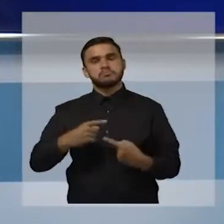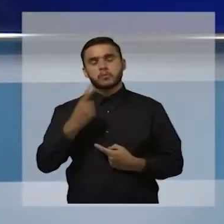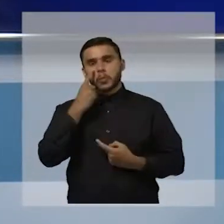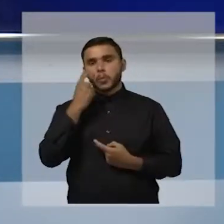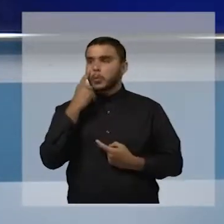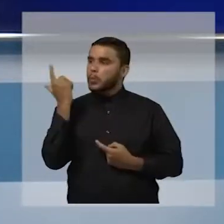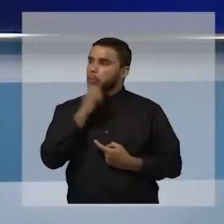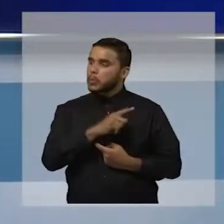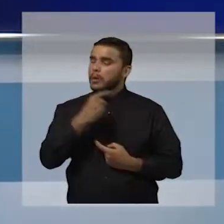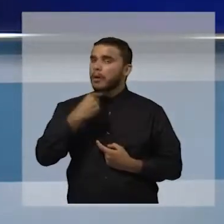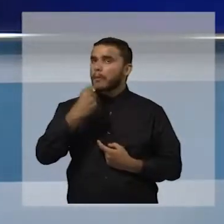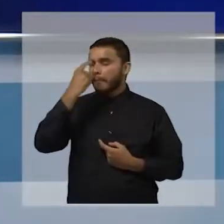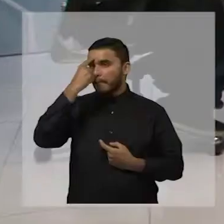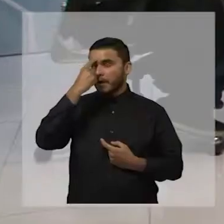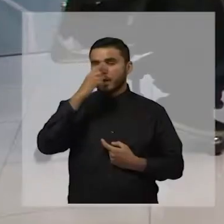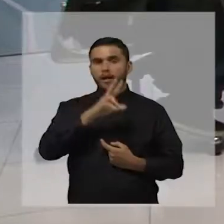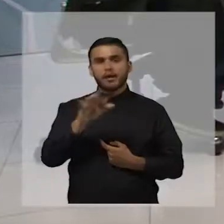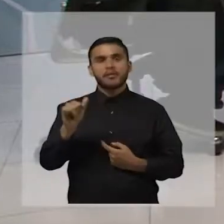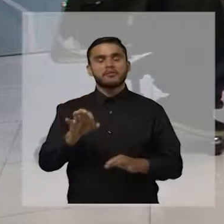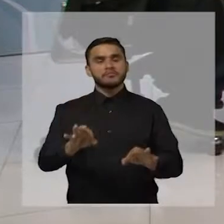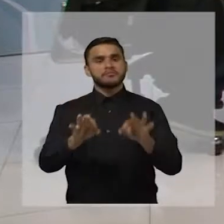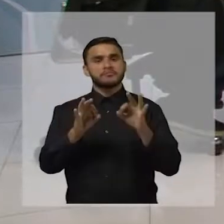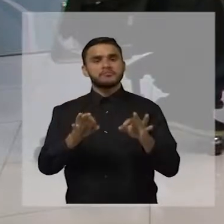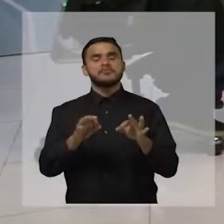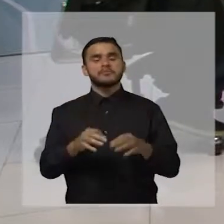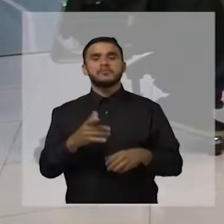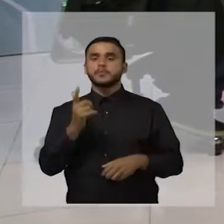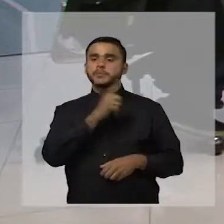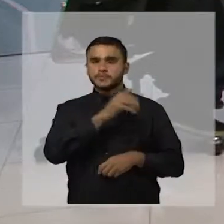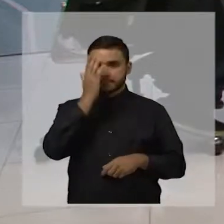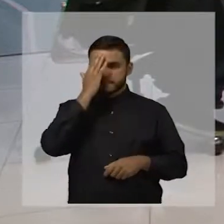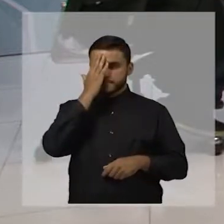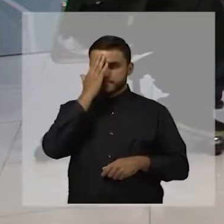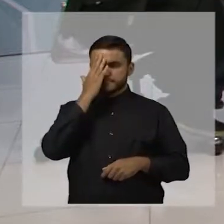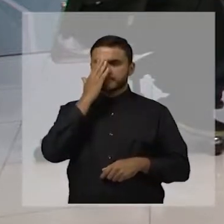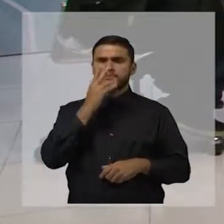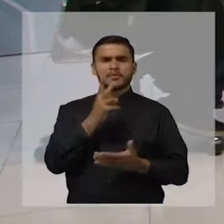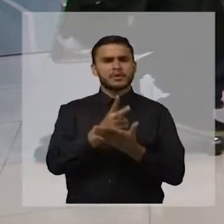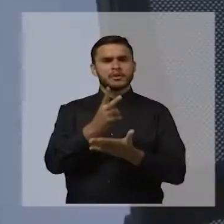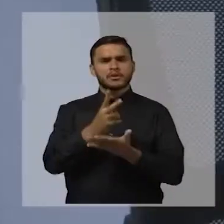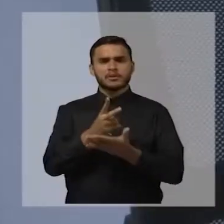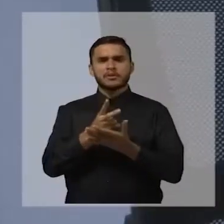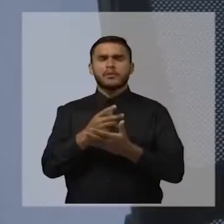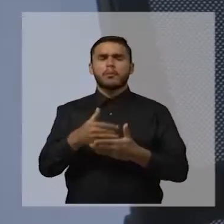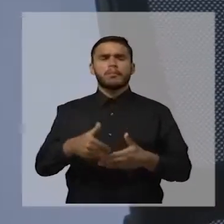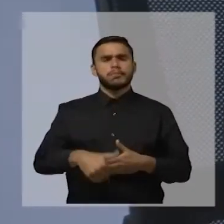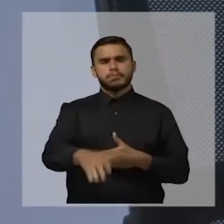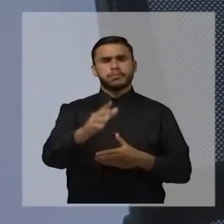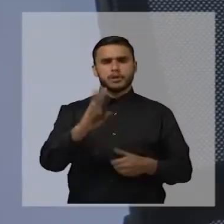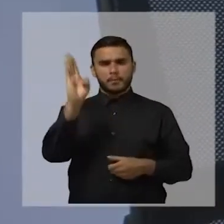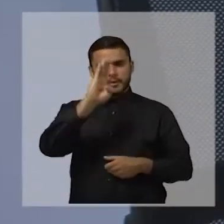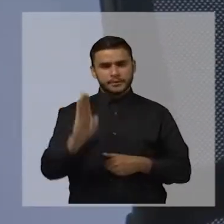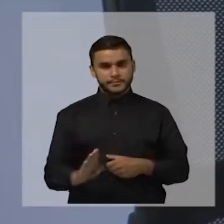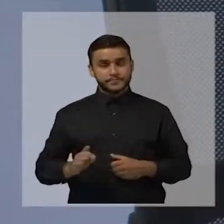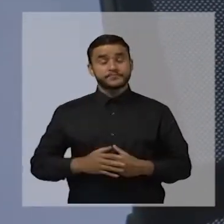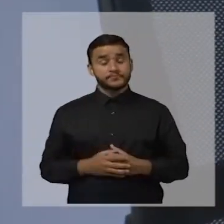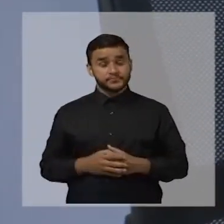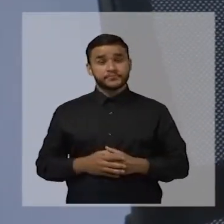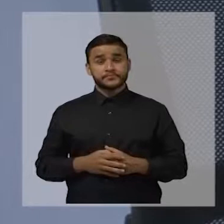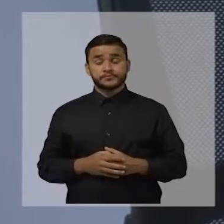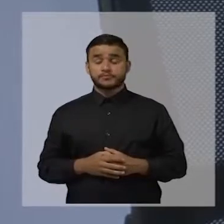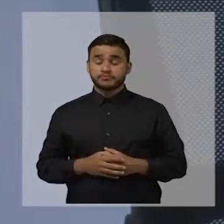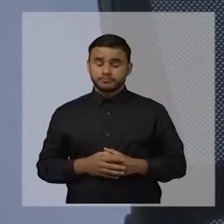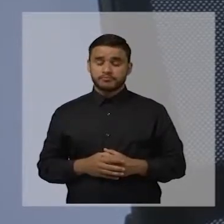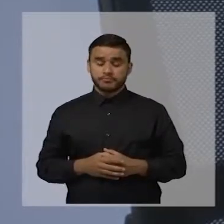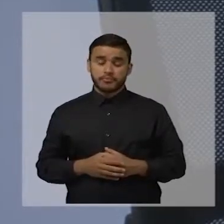possa pensar nessa representação que tanto faltou ao longo da história brasileira? Falar em consciência na política